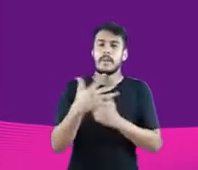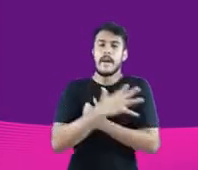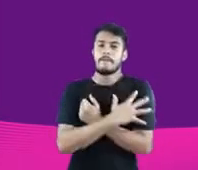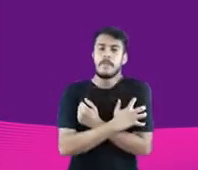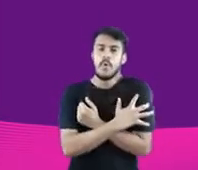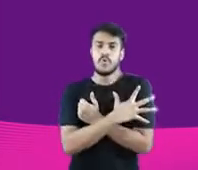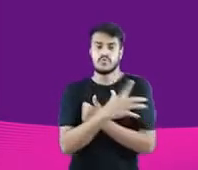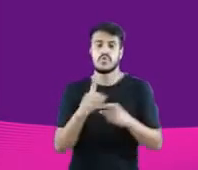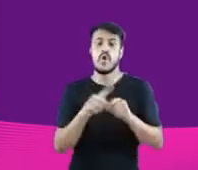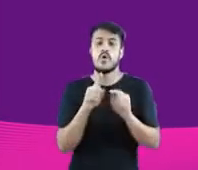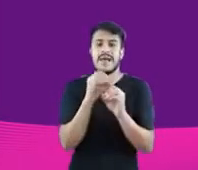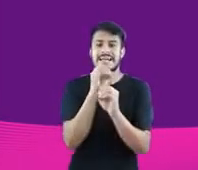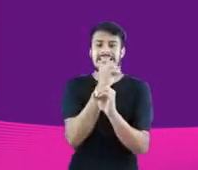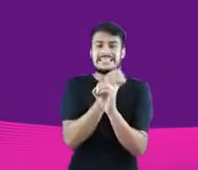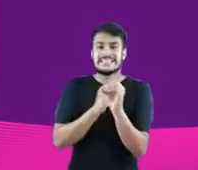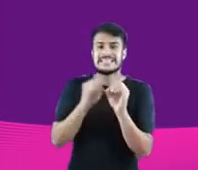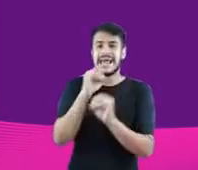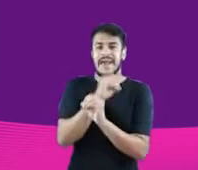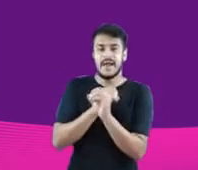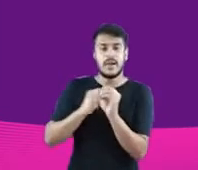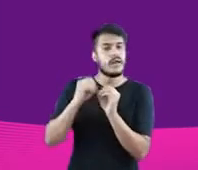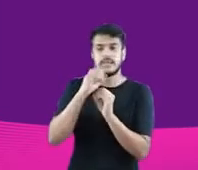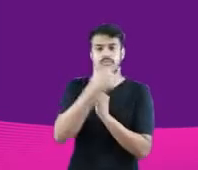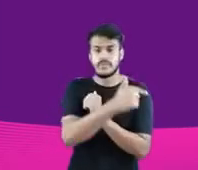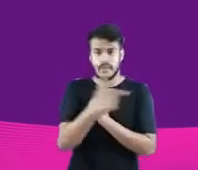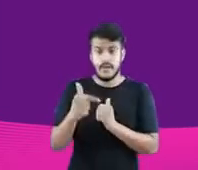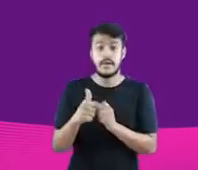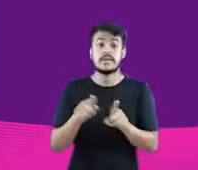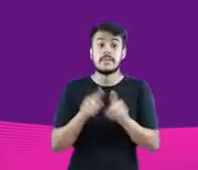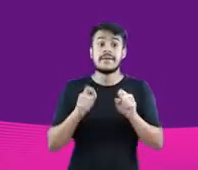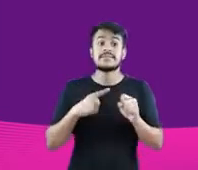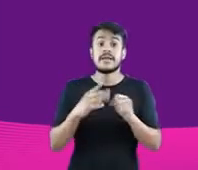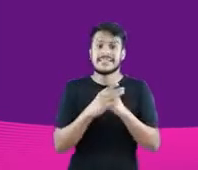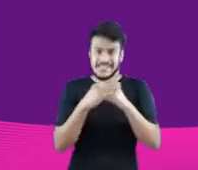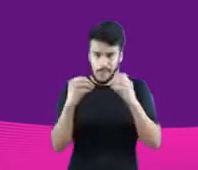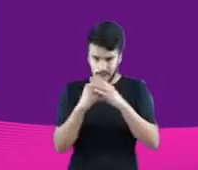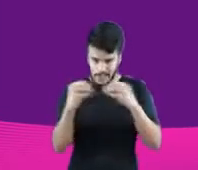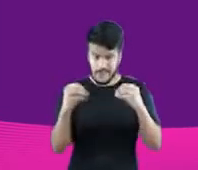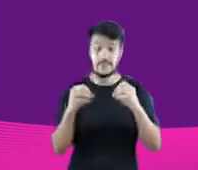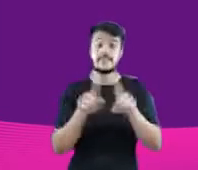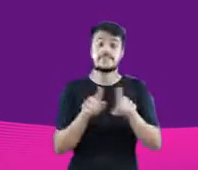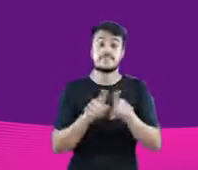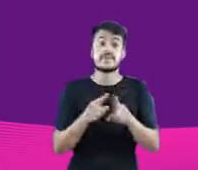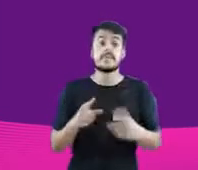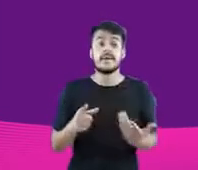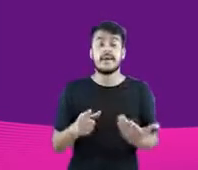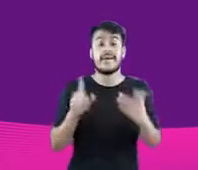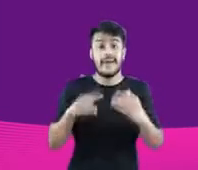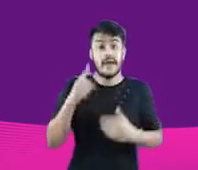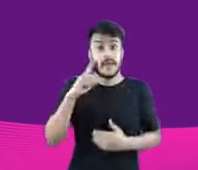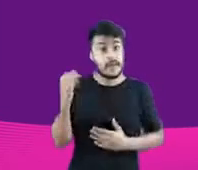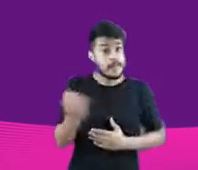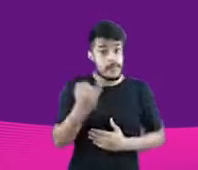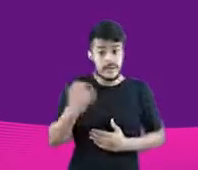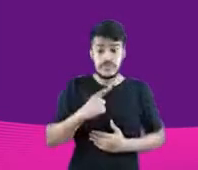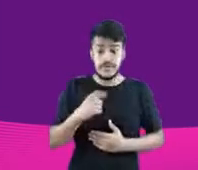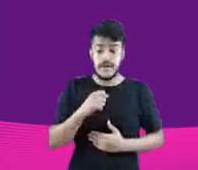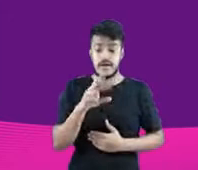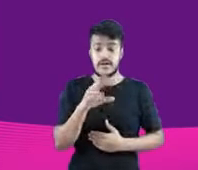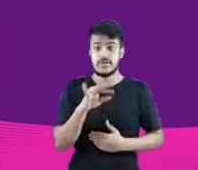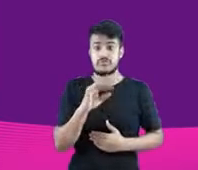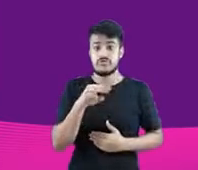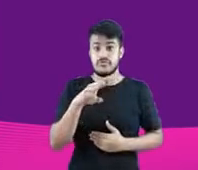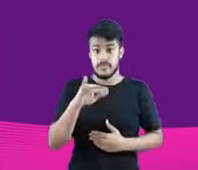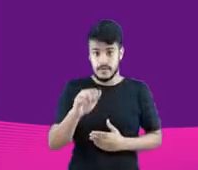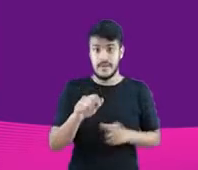o exemplo seria as terapias anti-HER2. Mas também é muito importante arritmias ventriculares e supraventriculares,